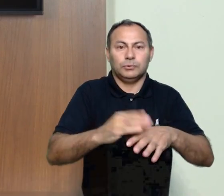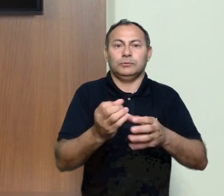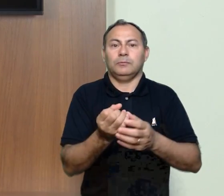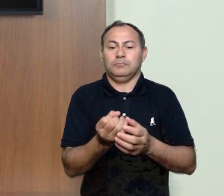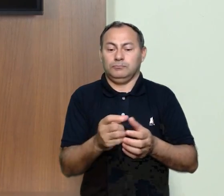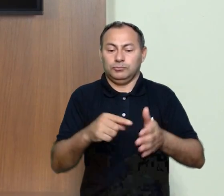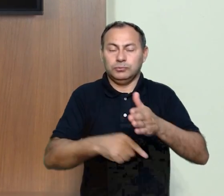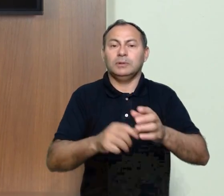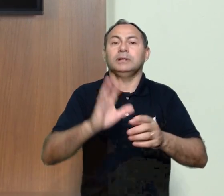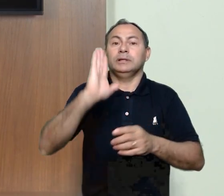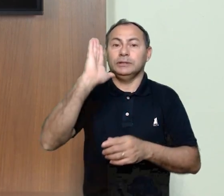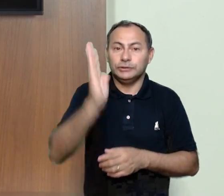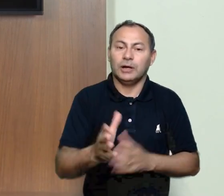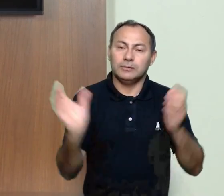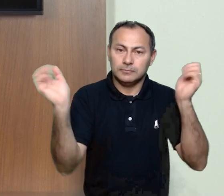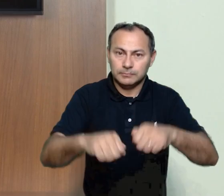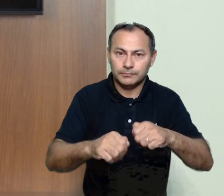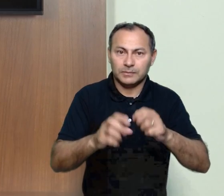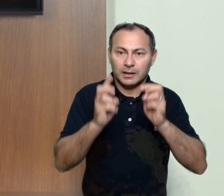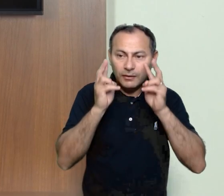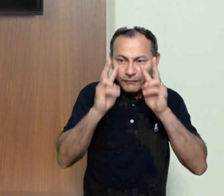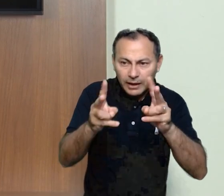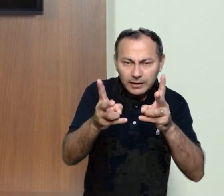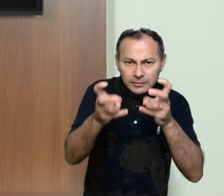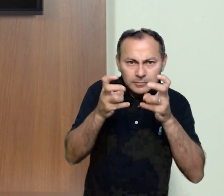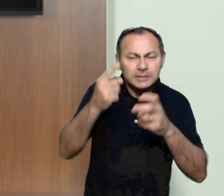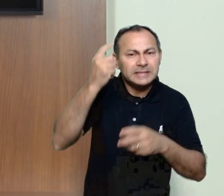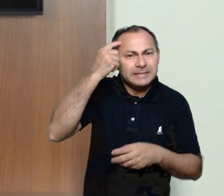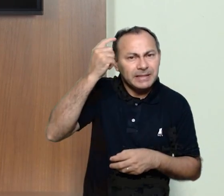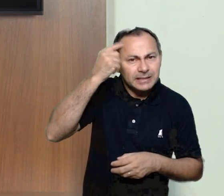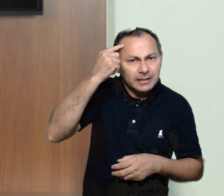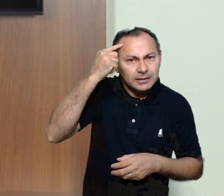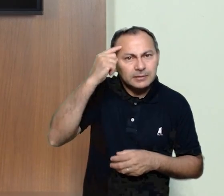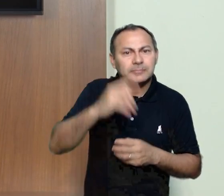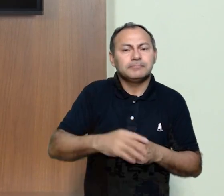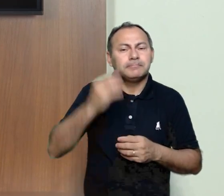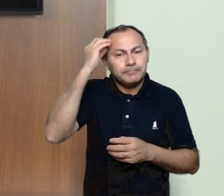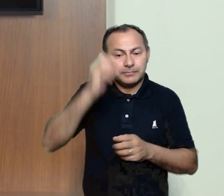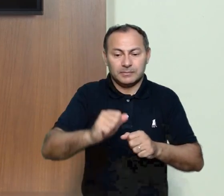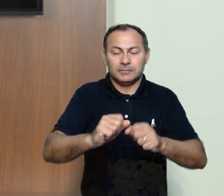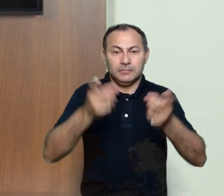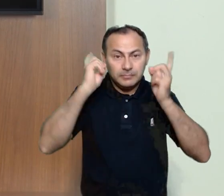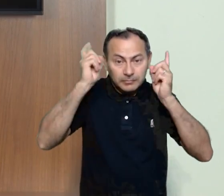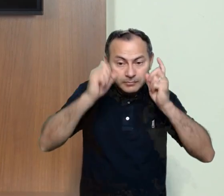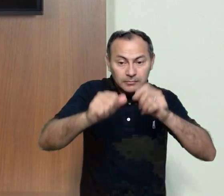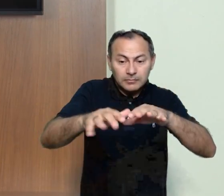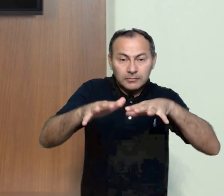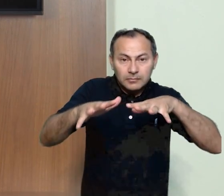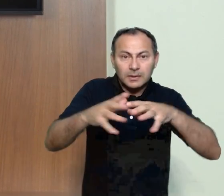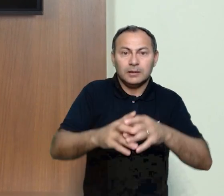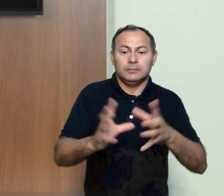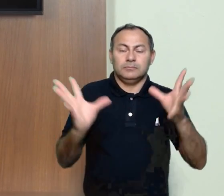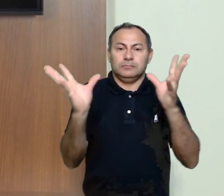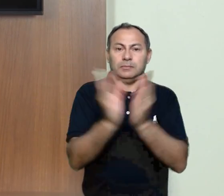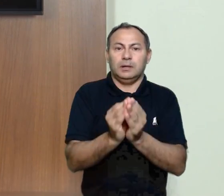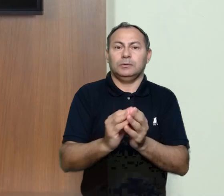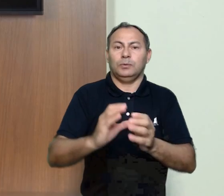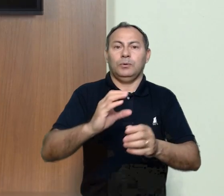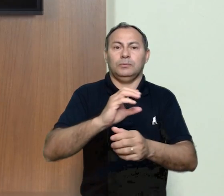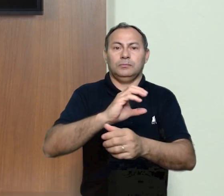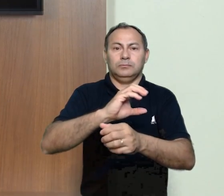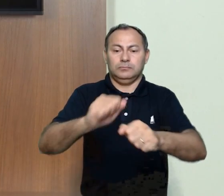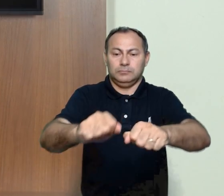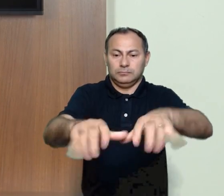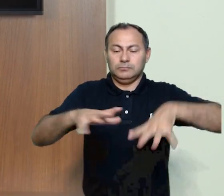muito, e já era possível pensar numa sessão de conclusão do